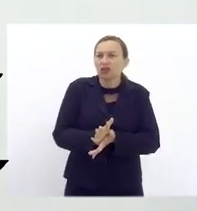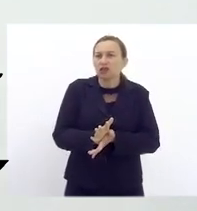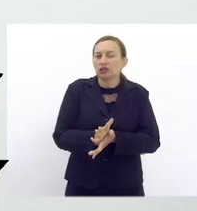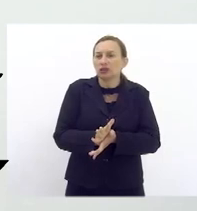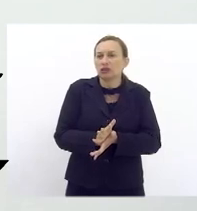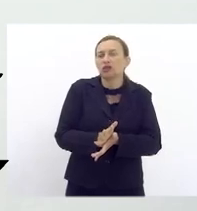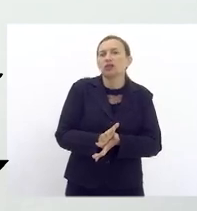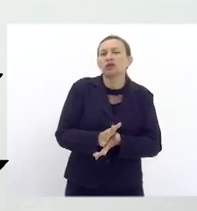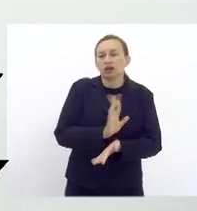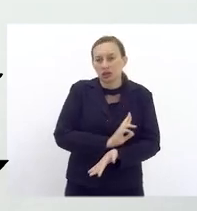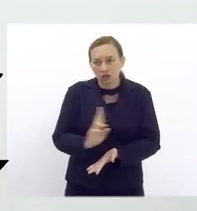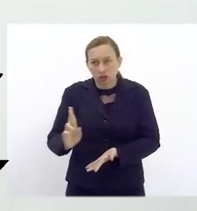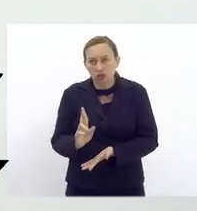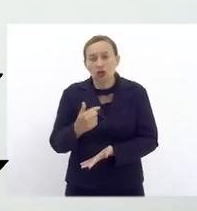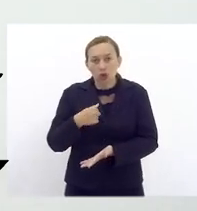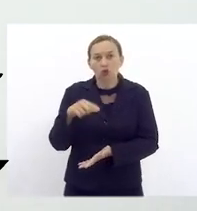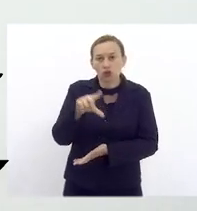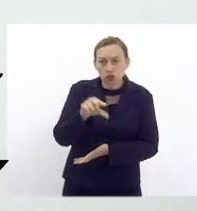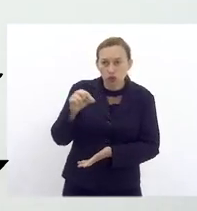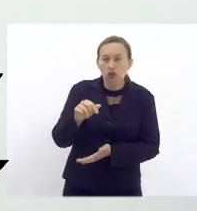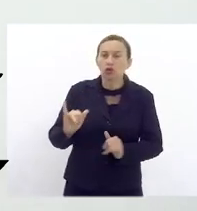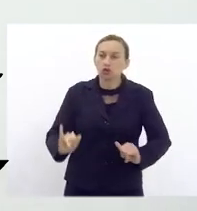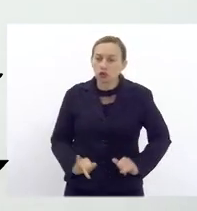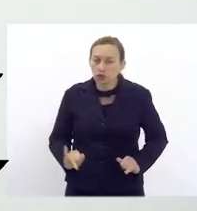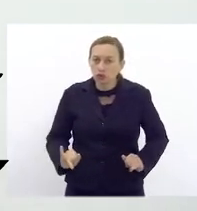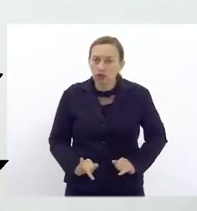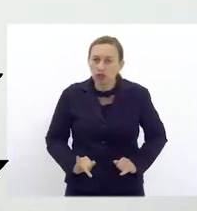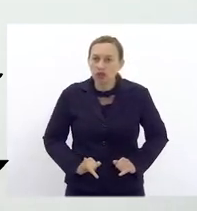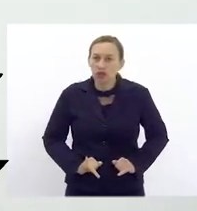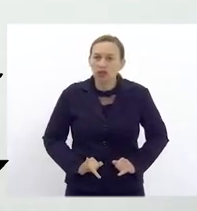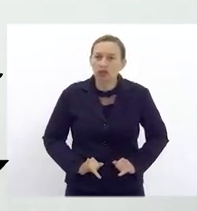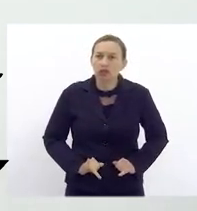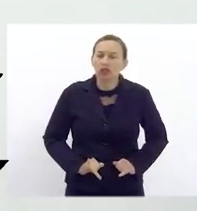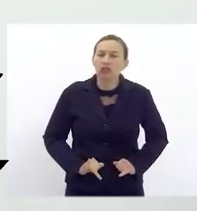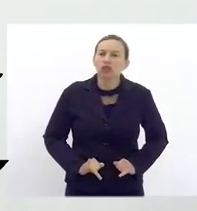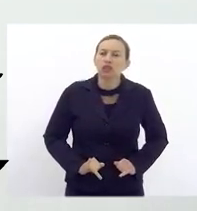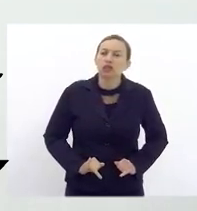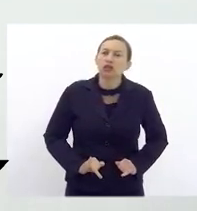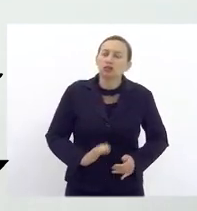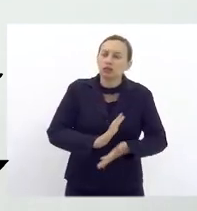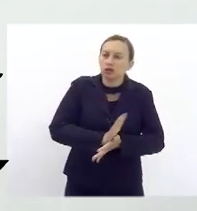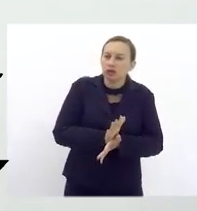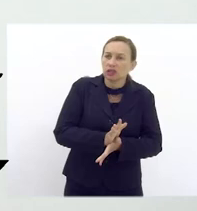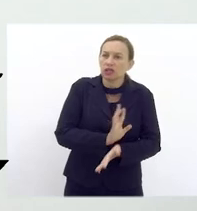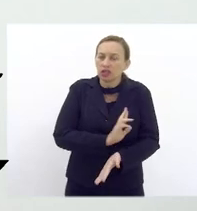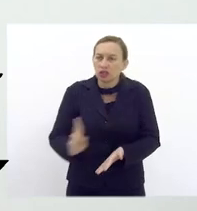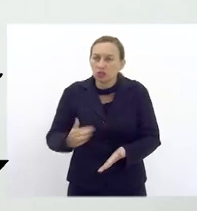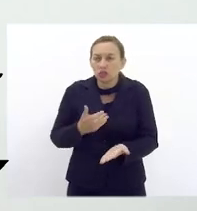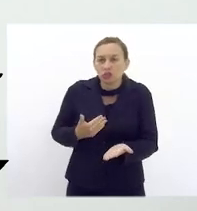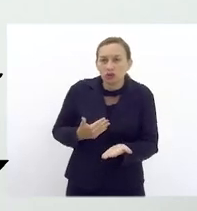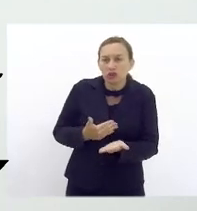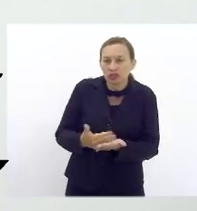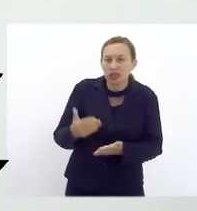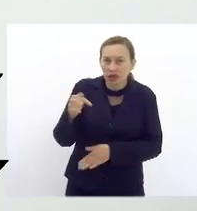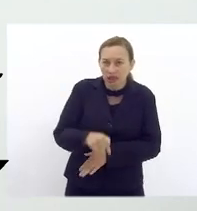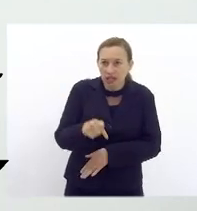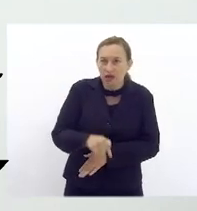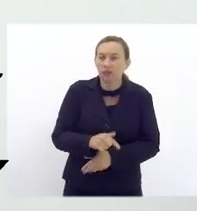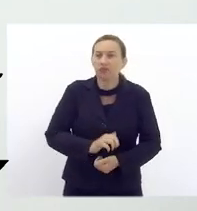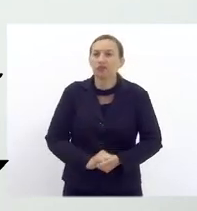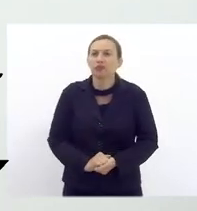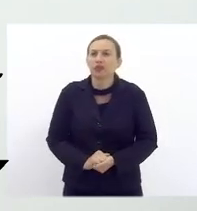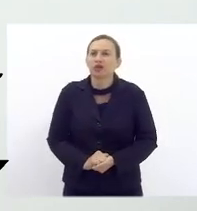religioso eu também sofri um caso de intolerância no início quando cheguei aqui